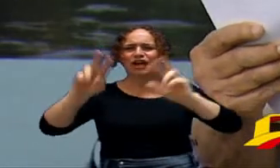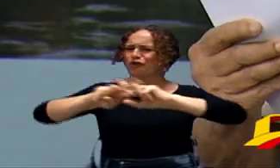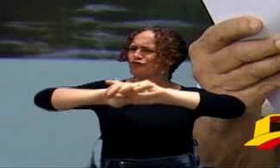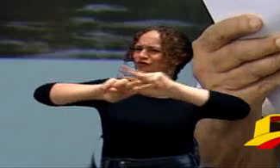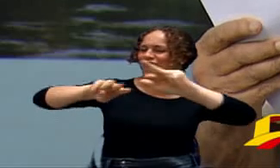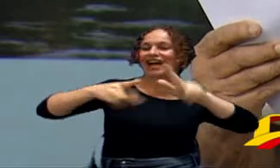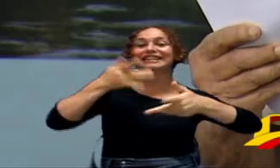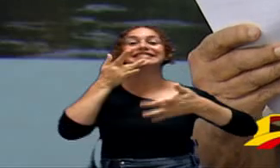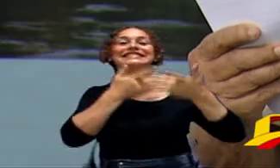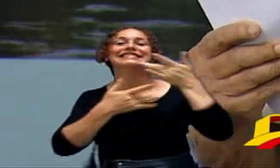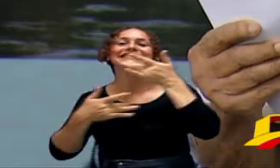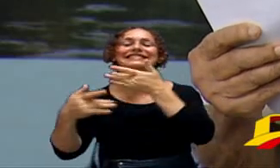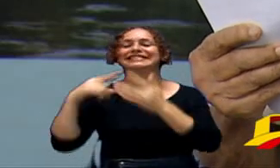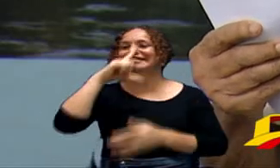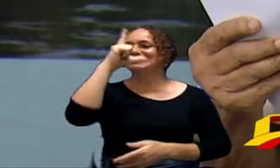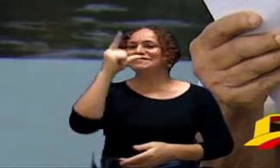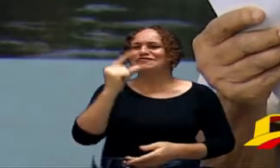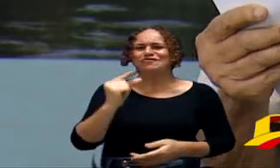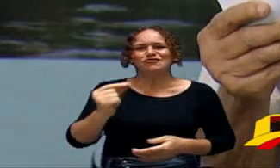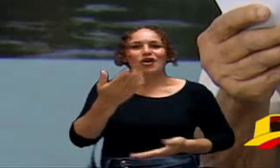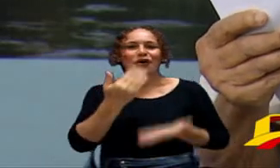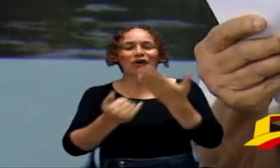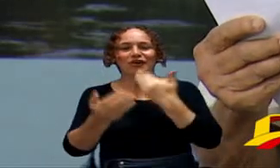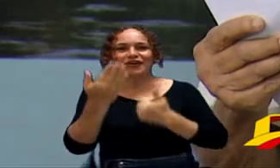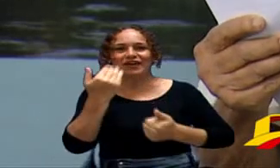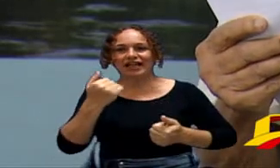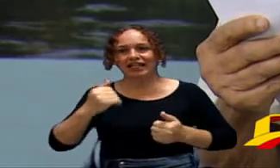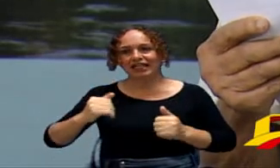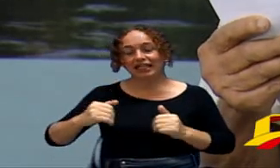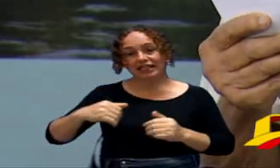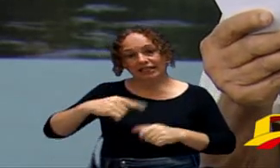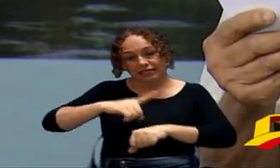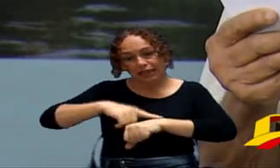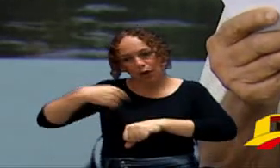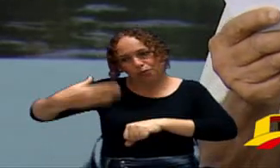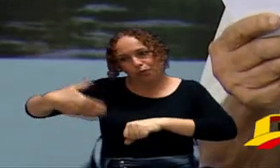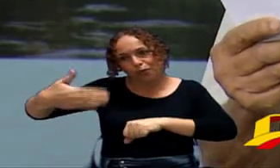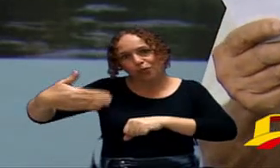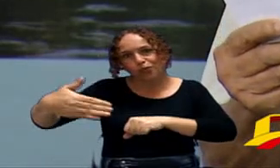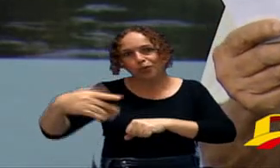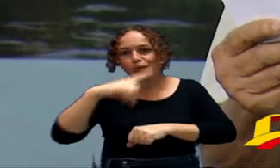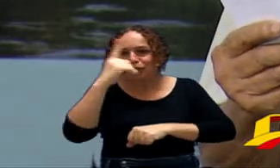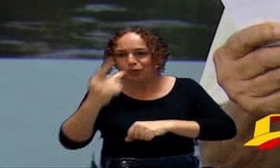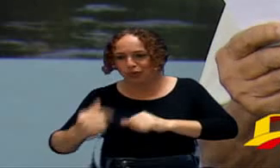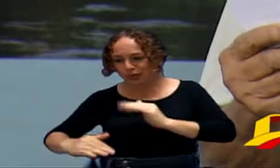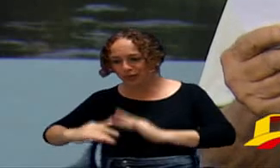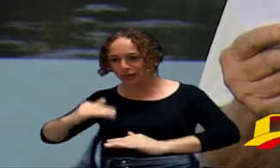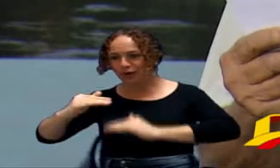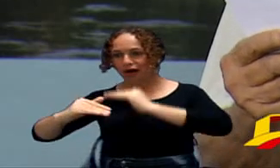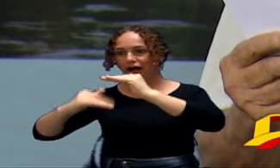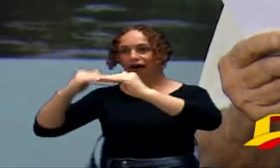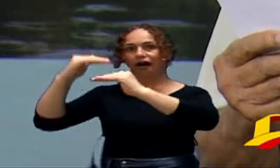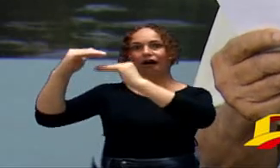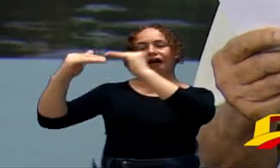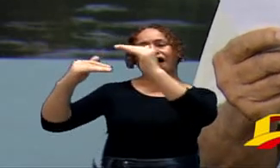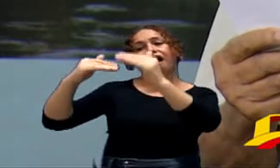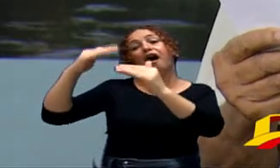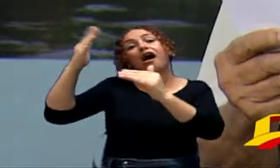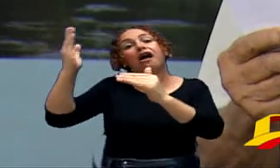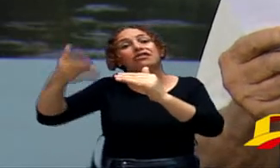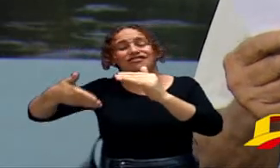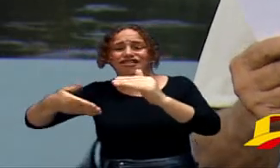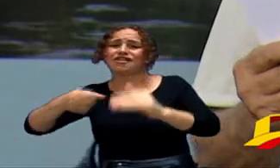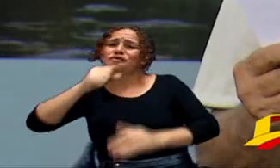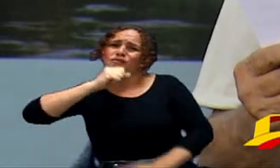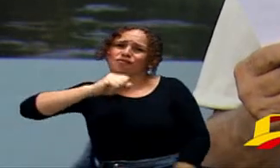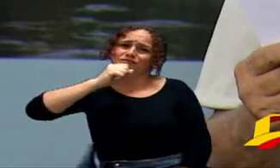O tempo foi passando e o elefante foi crescendo. Agora está muito grande e está envelhecendo. Quando